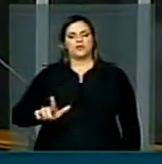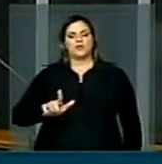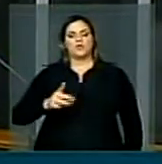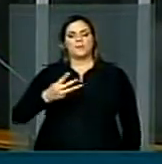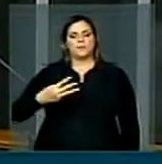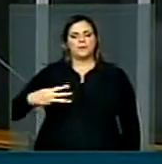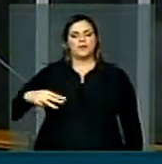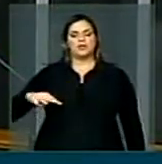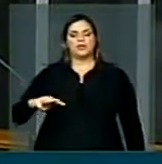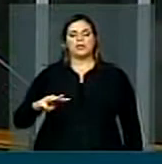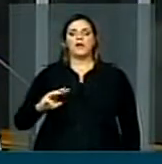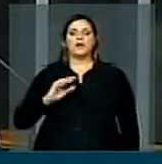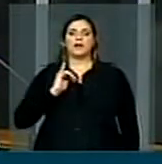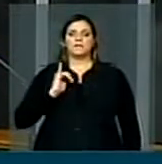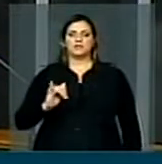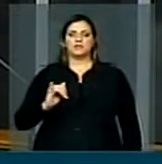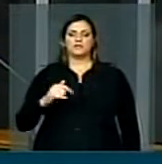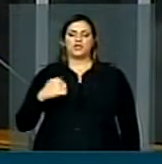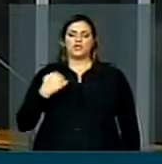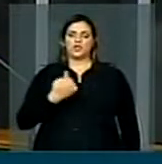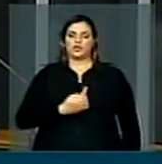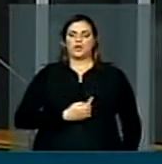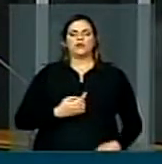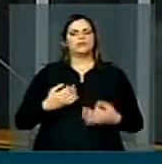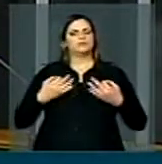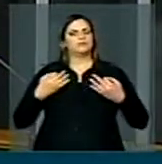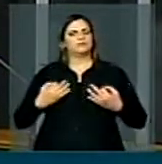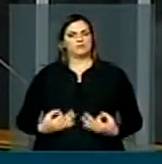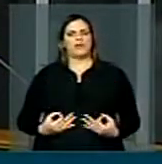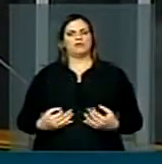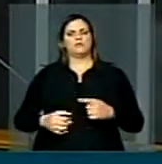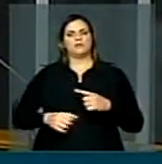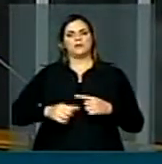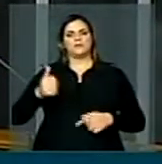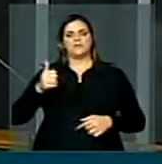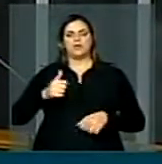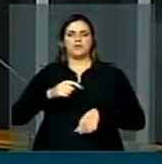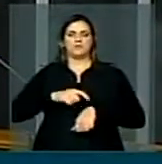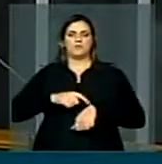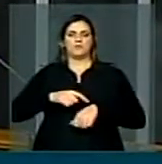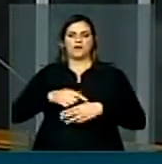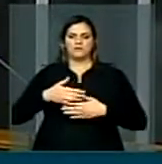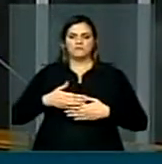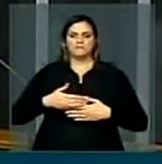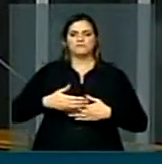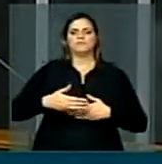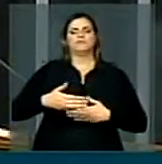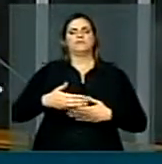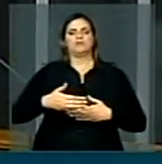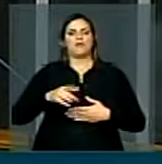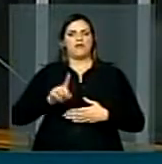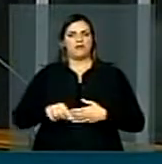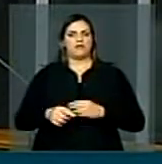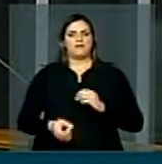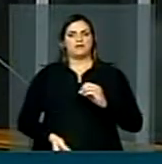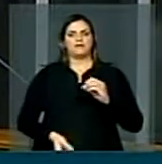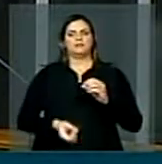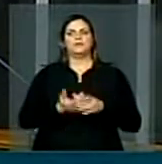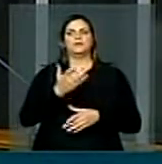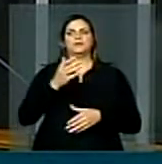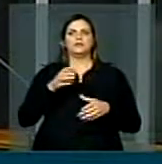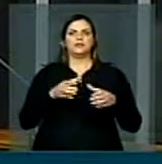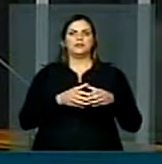do Maranhão, que nós cumprimos, portanto, com a primeira etapa da Carta de São Luís, que foi criar a